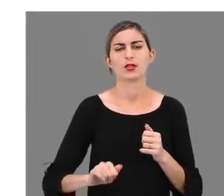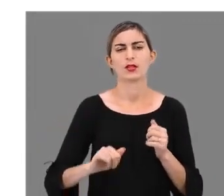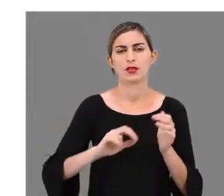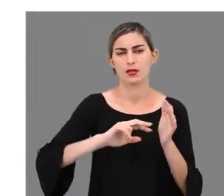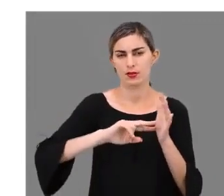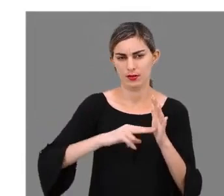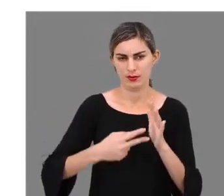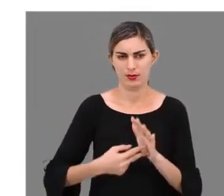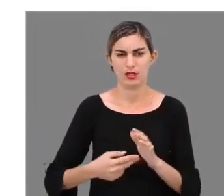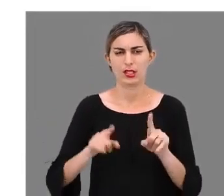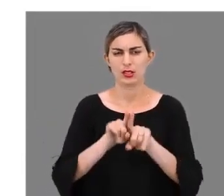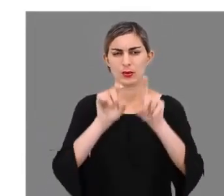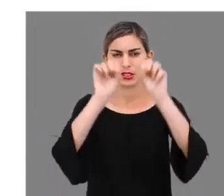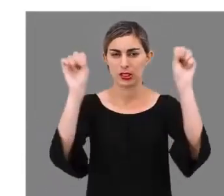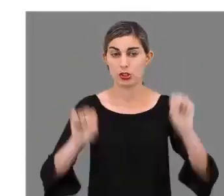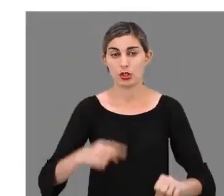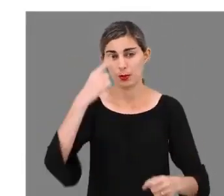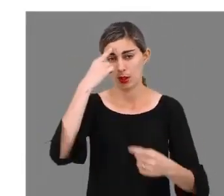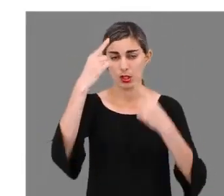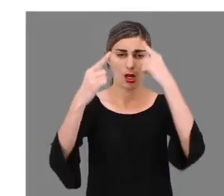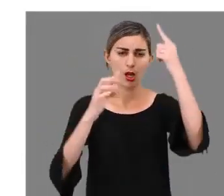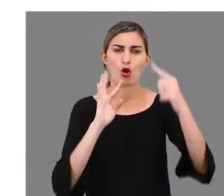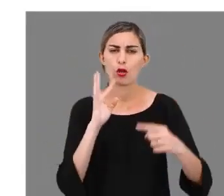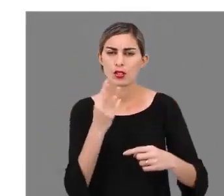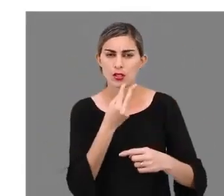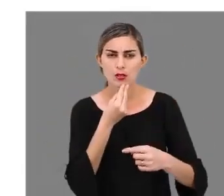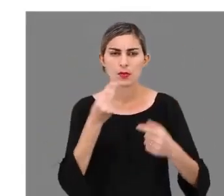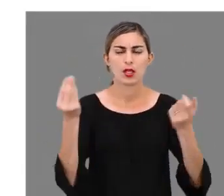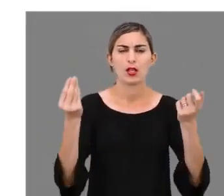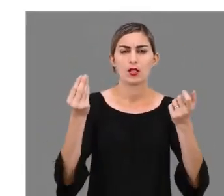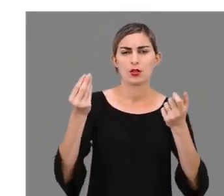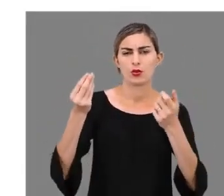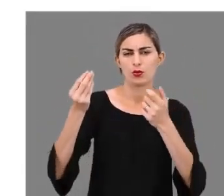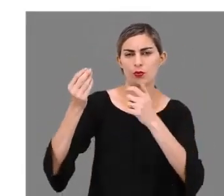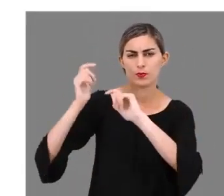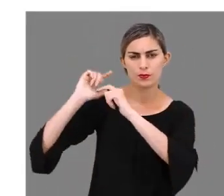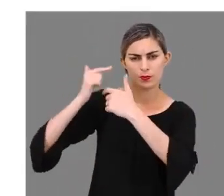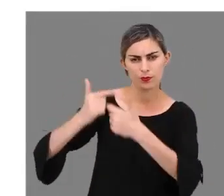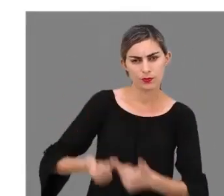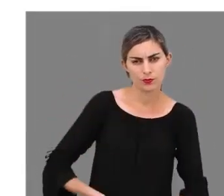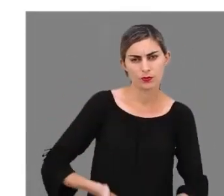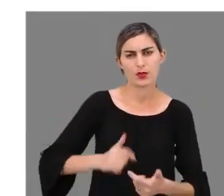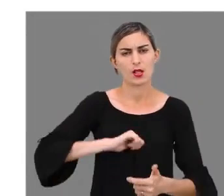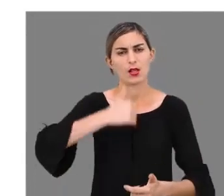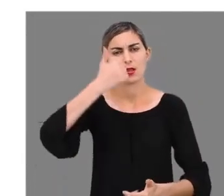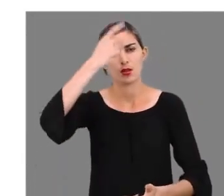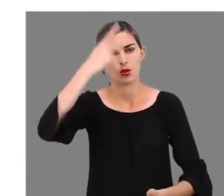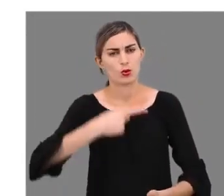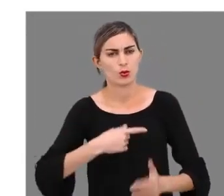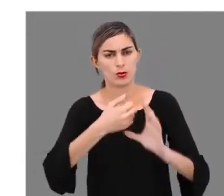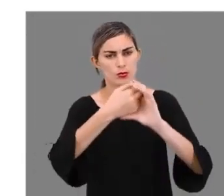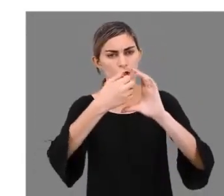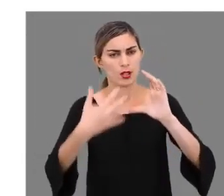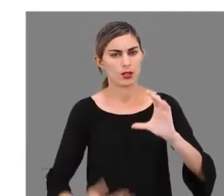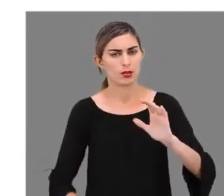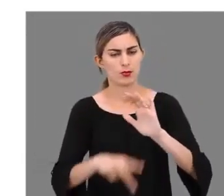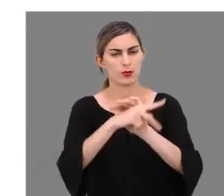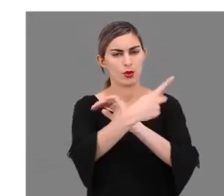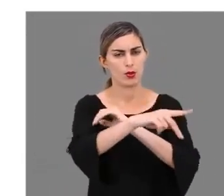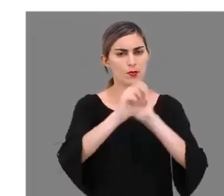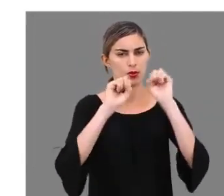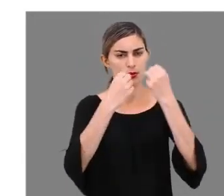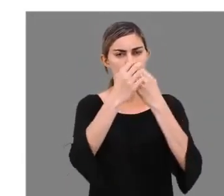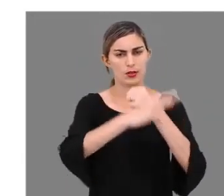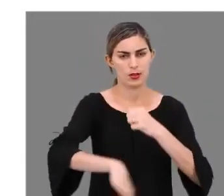também a cultura de um sistema de ideias, de conhecimentos, de artefatos e atitudes que caracterizam a sociedade. O